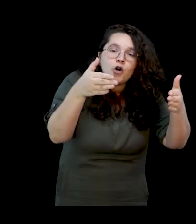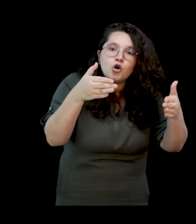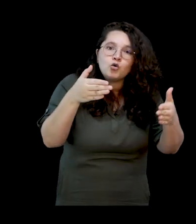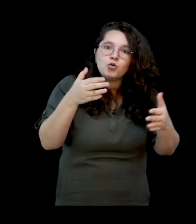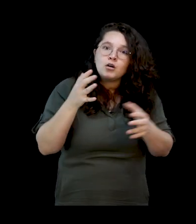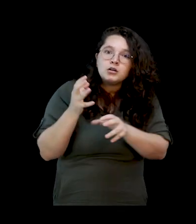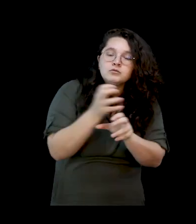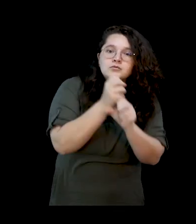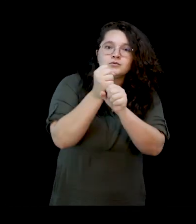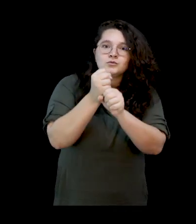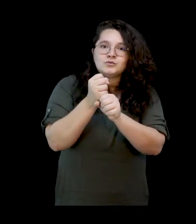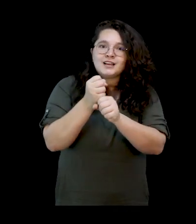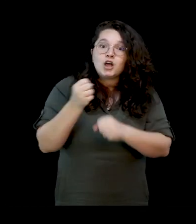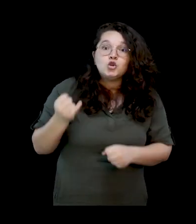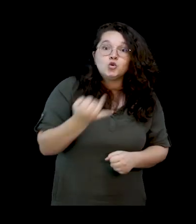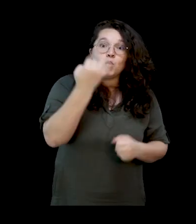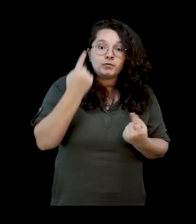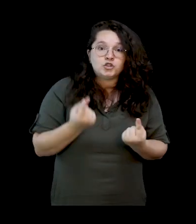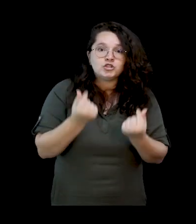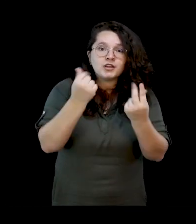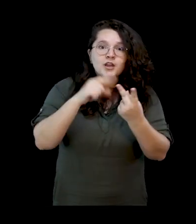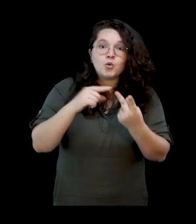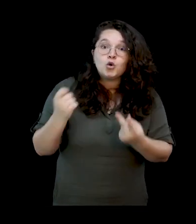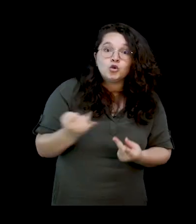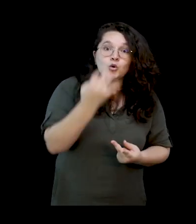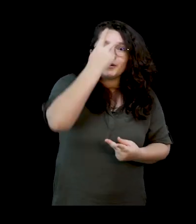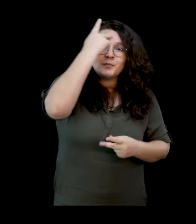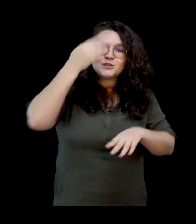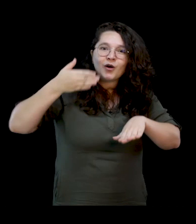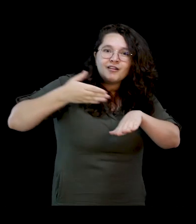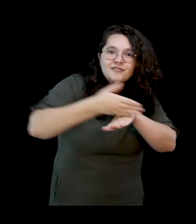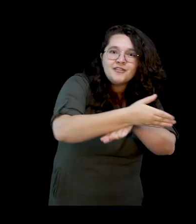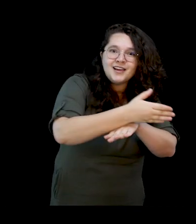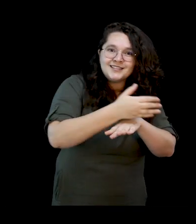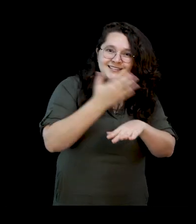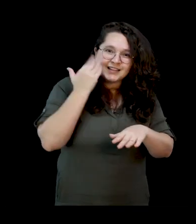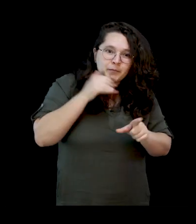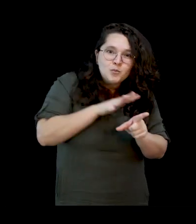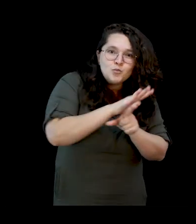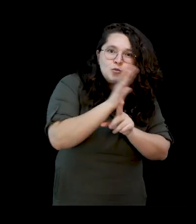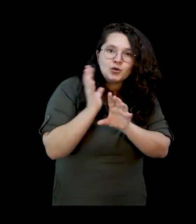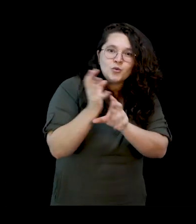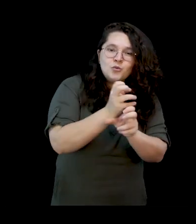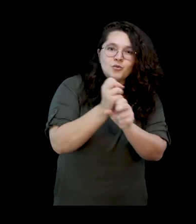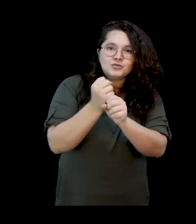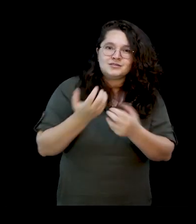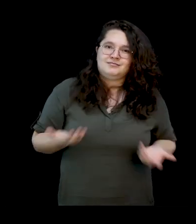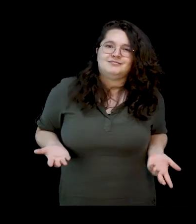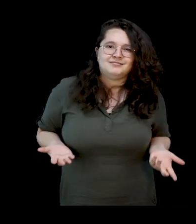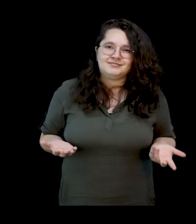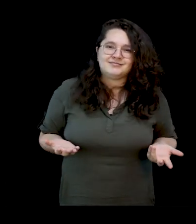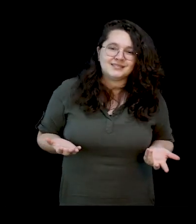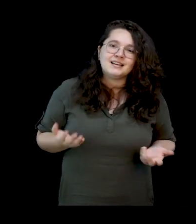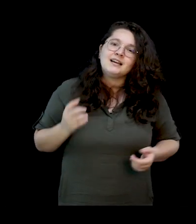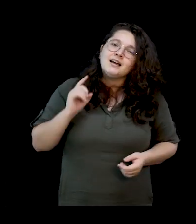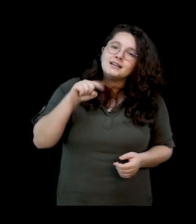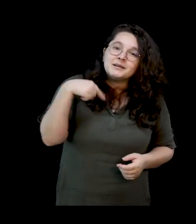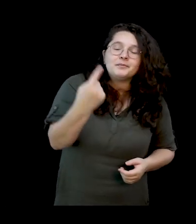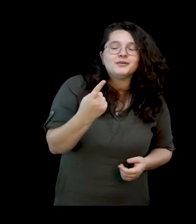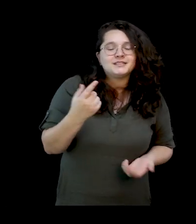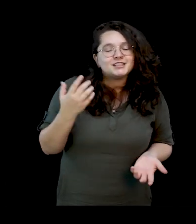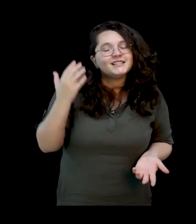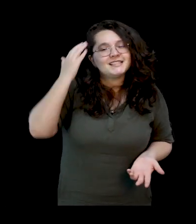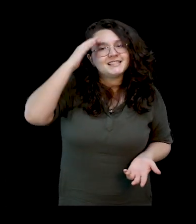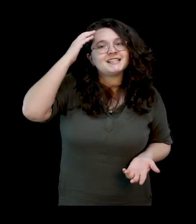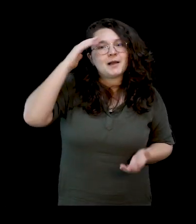Número de pessoas que vêm, número de objetos que são feitos, número de dinheiro que é gerado. E o único resultado disto, né, é